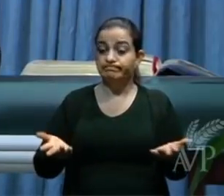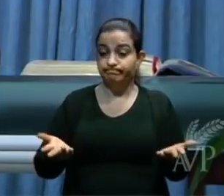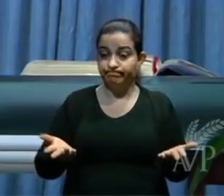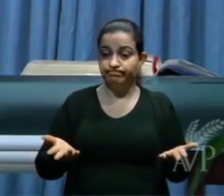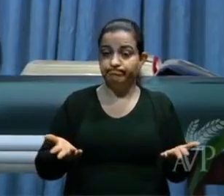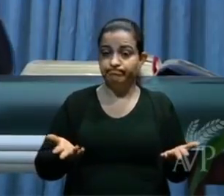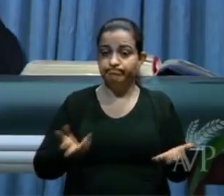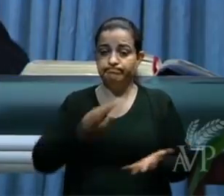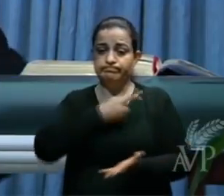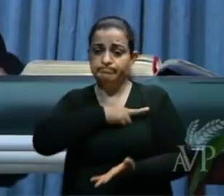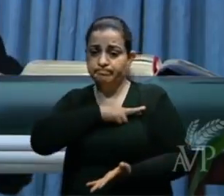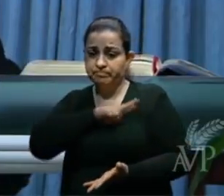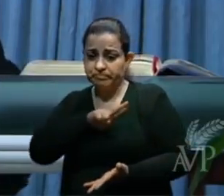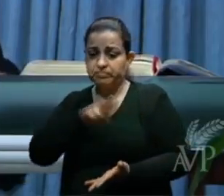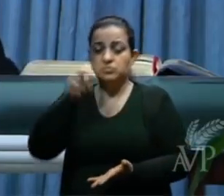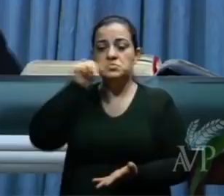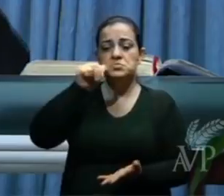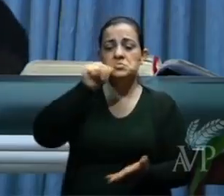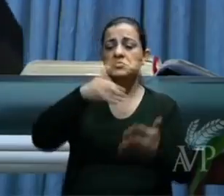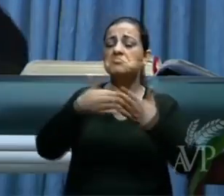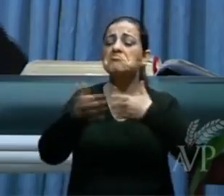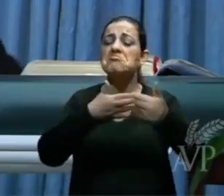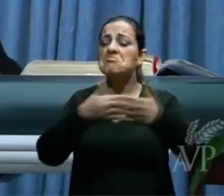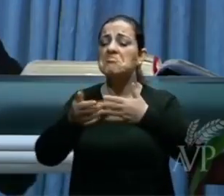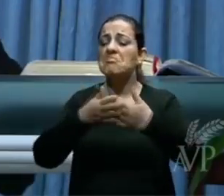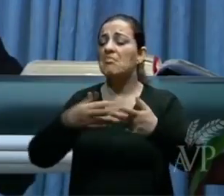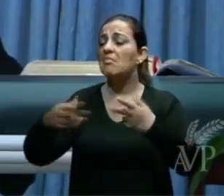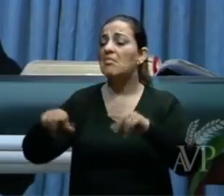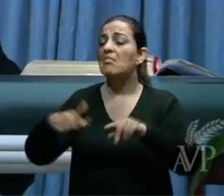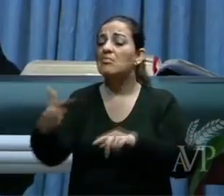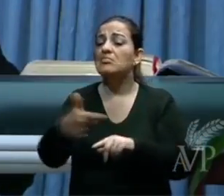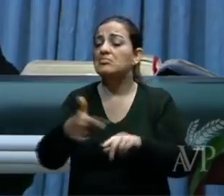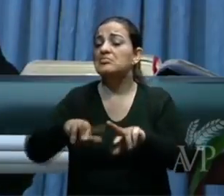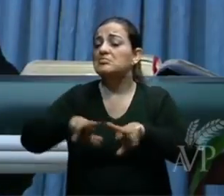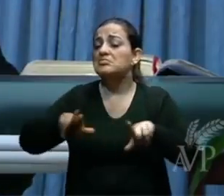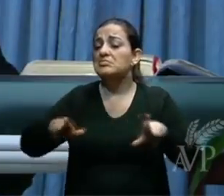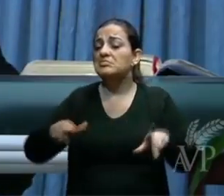religiosa uma mulher qualquer que diferença faz